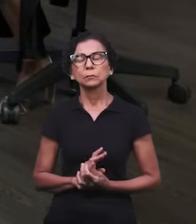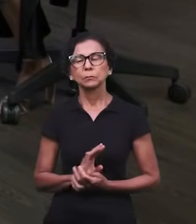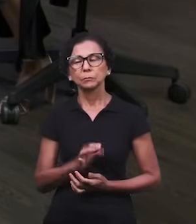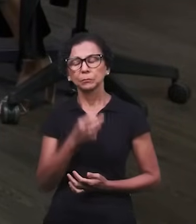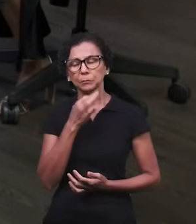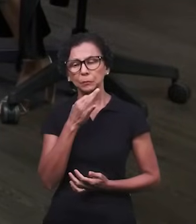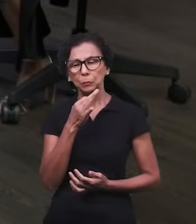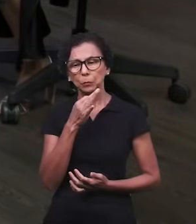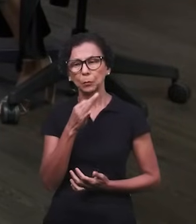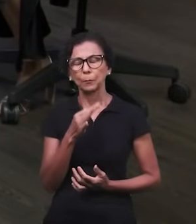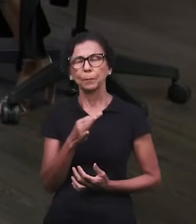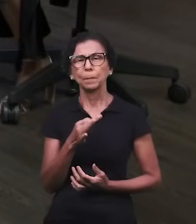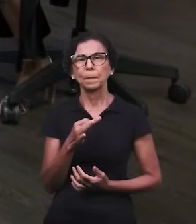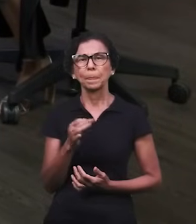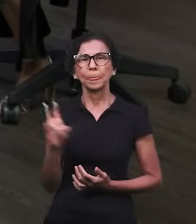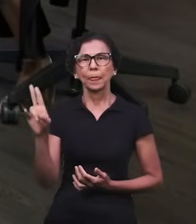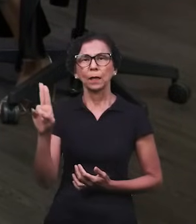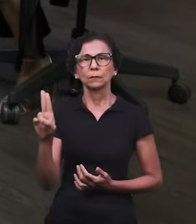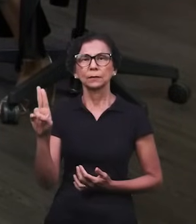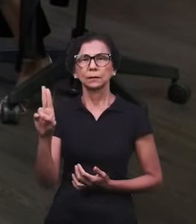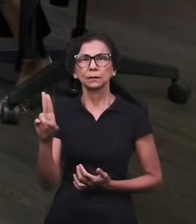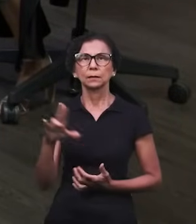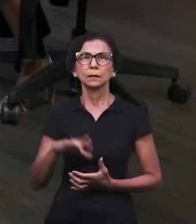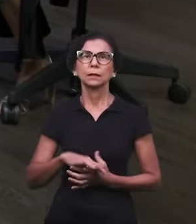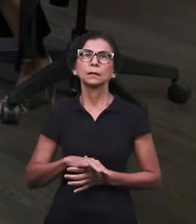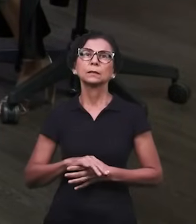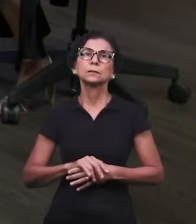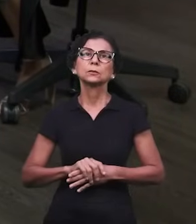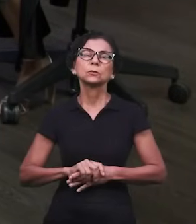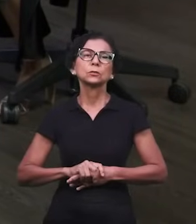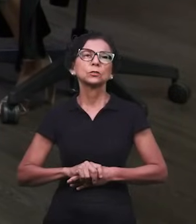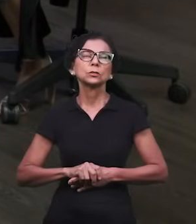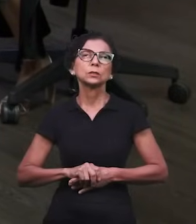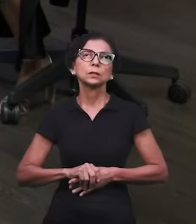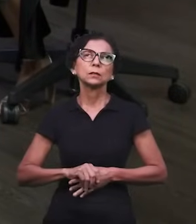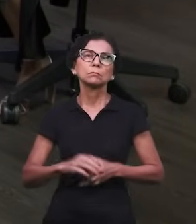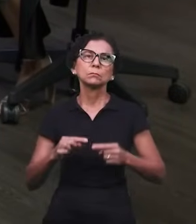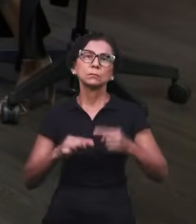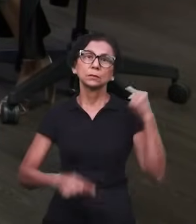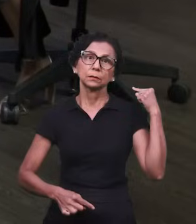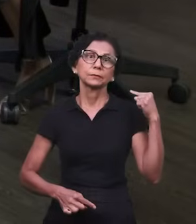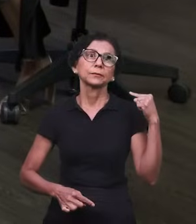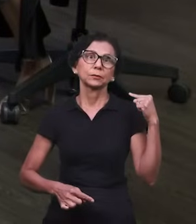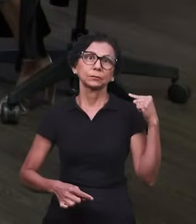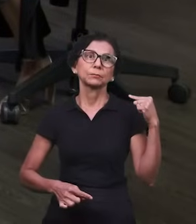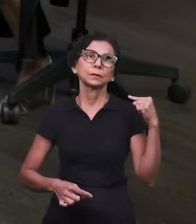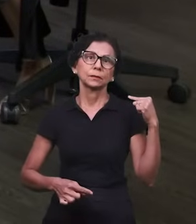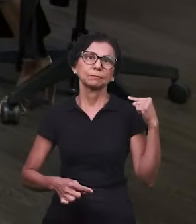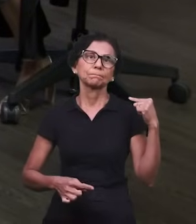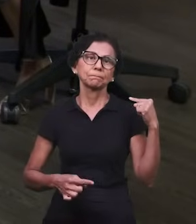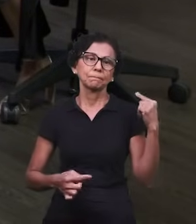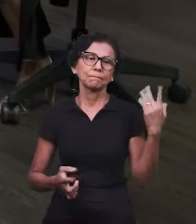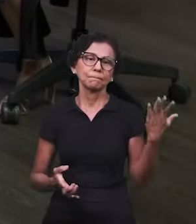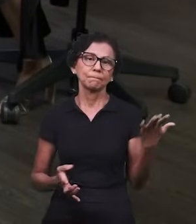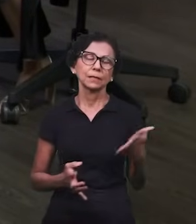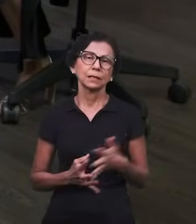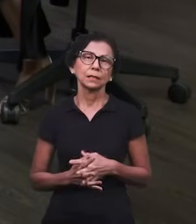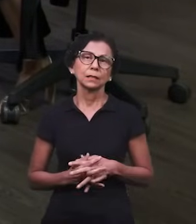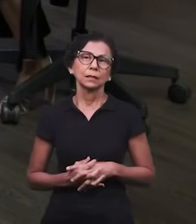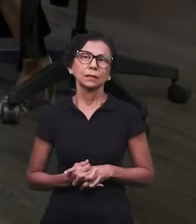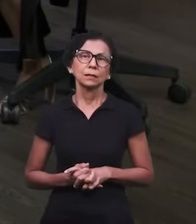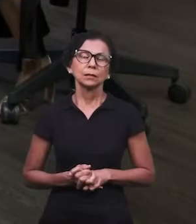gente sabe que a universidade ela é desafiadora. Isso é